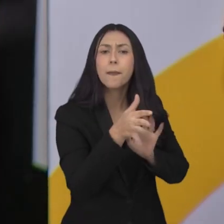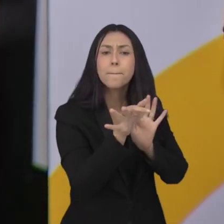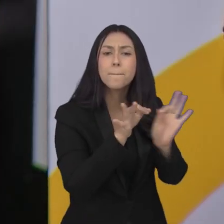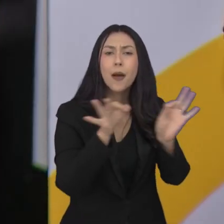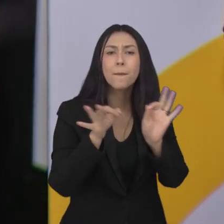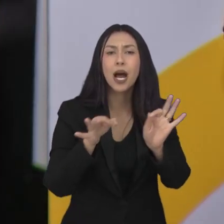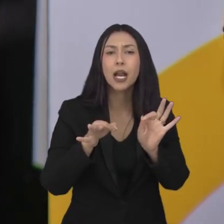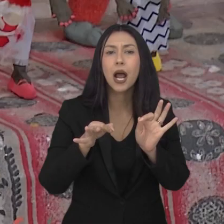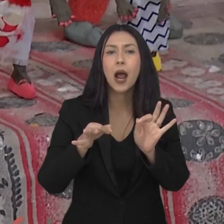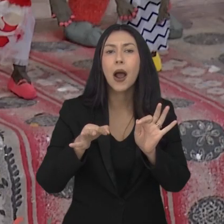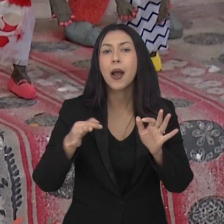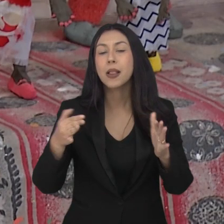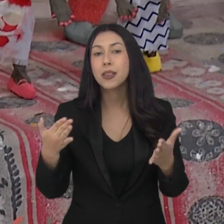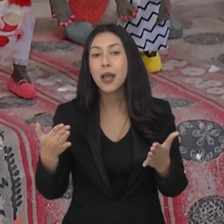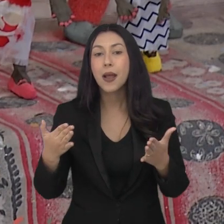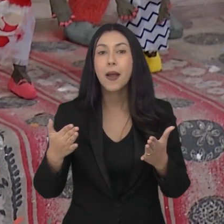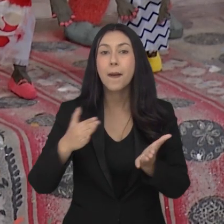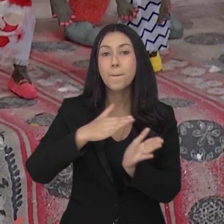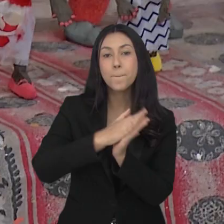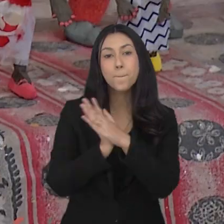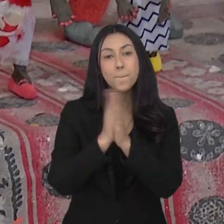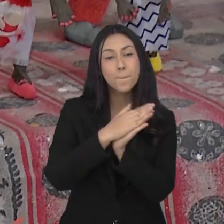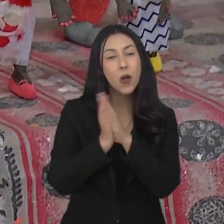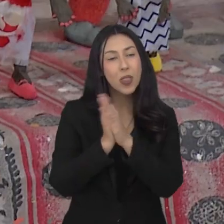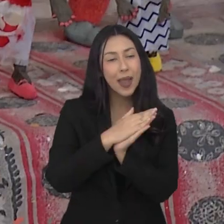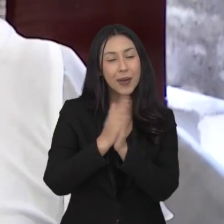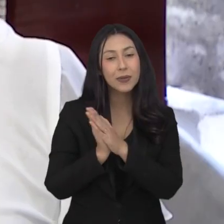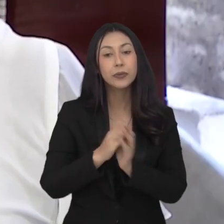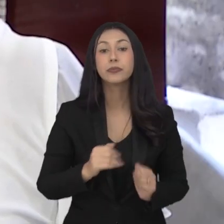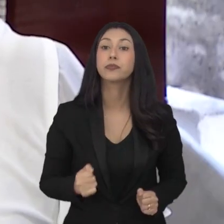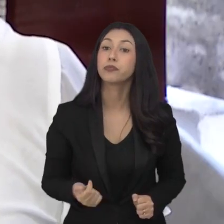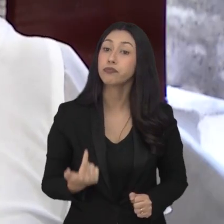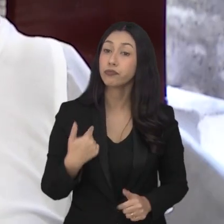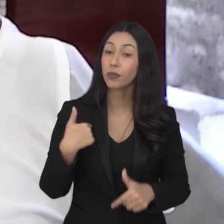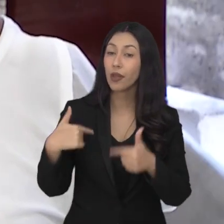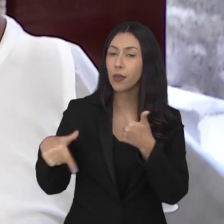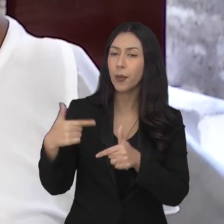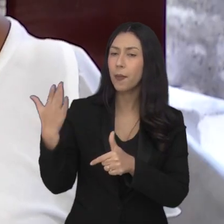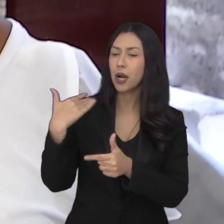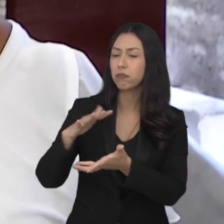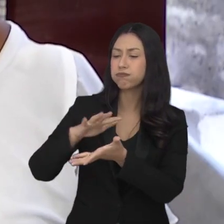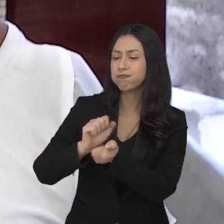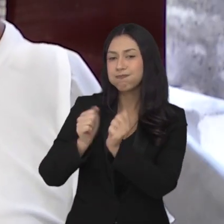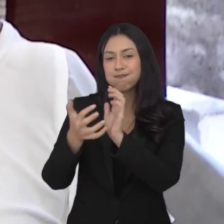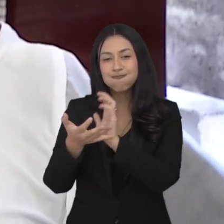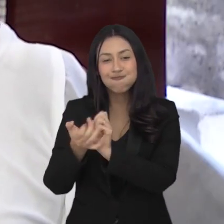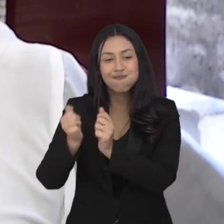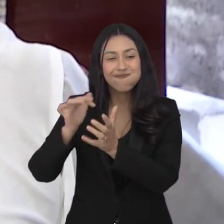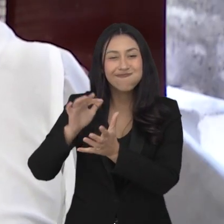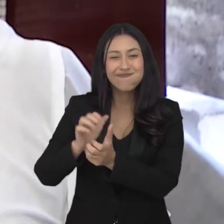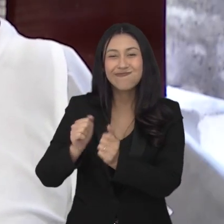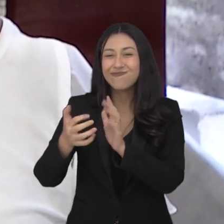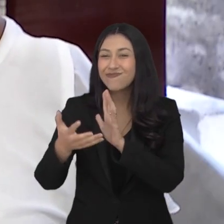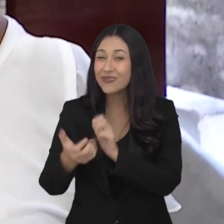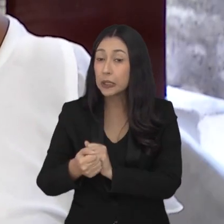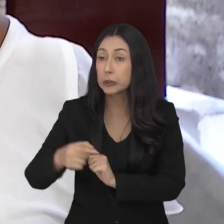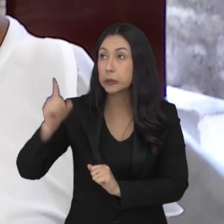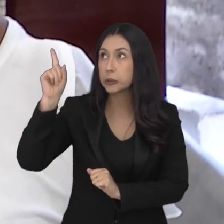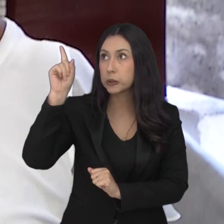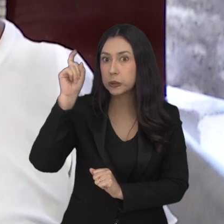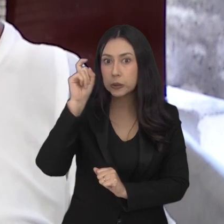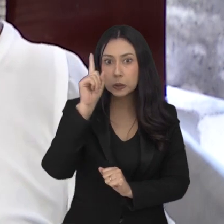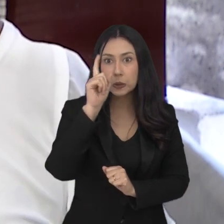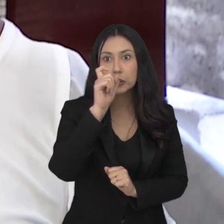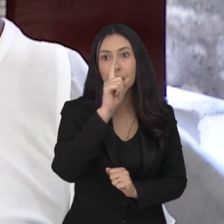artista e produz bonecos de papel e goma para exposições. Eu trabalhava com argila, era pesado, na verdade